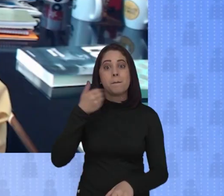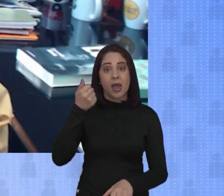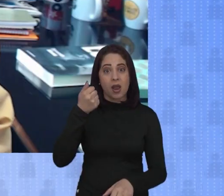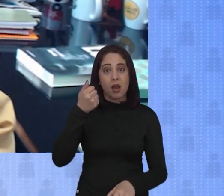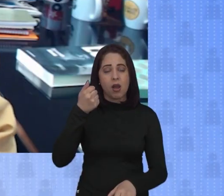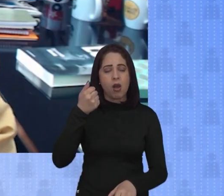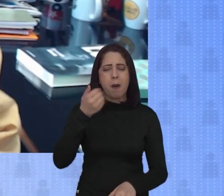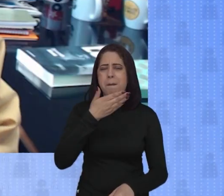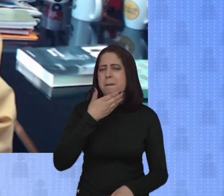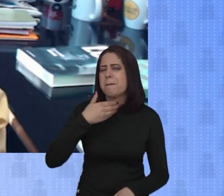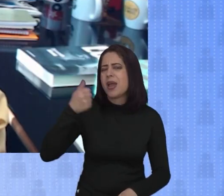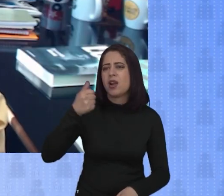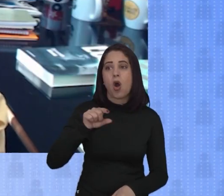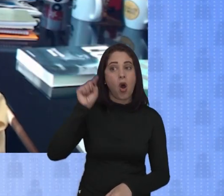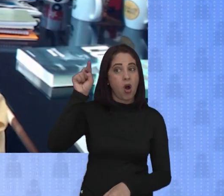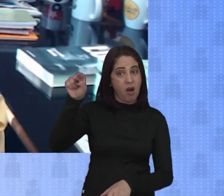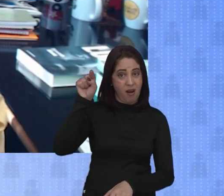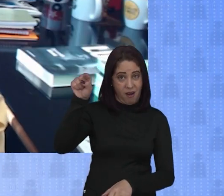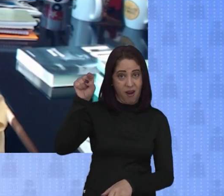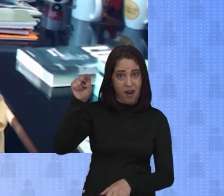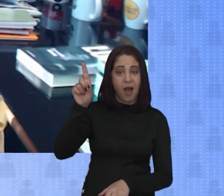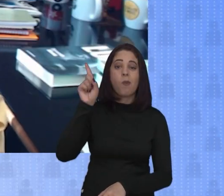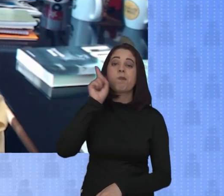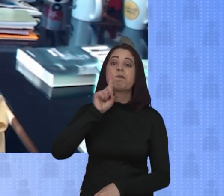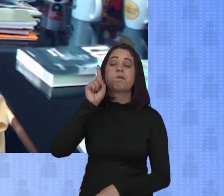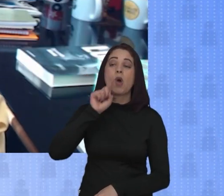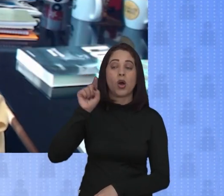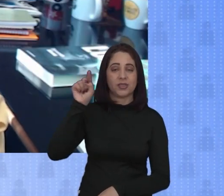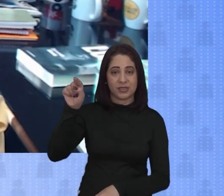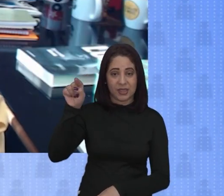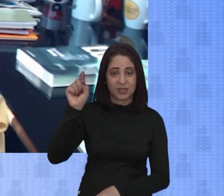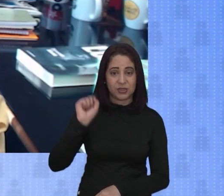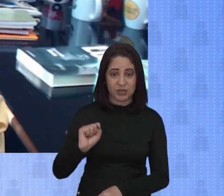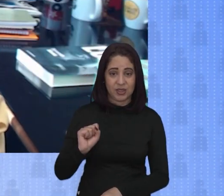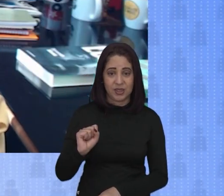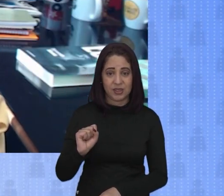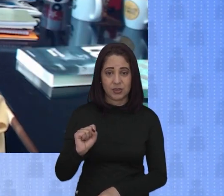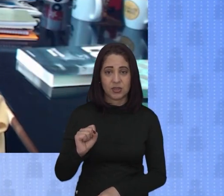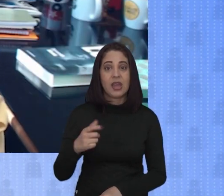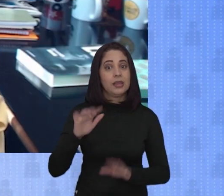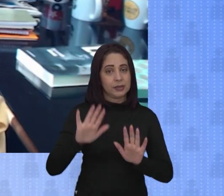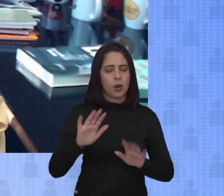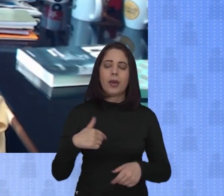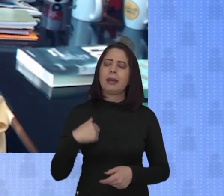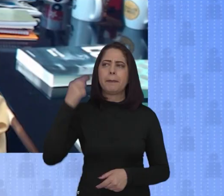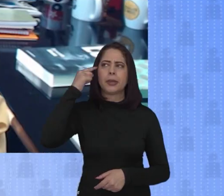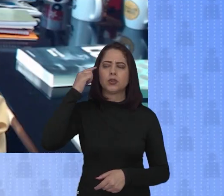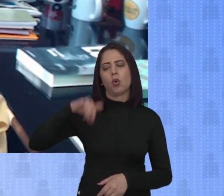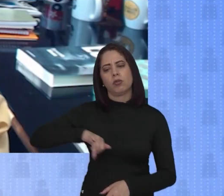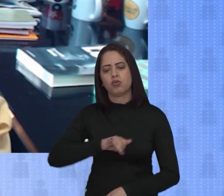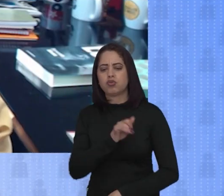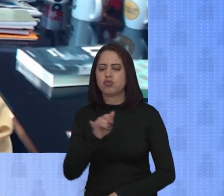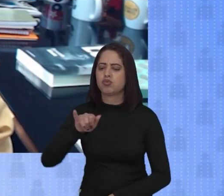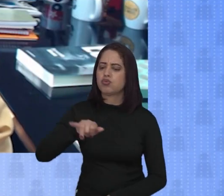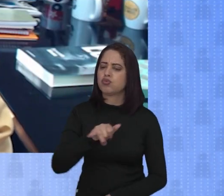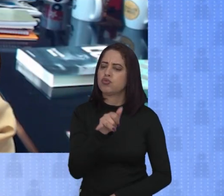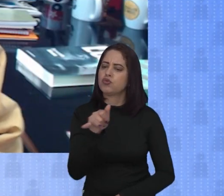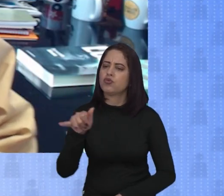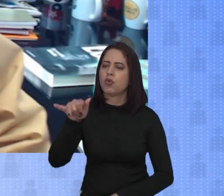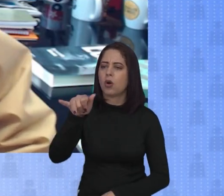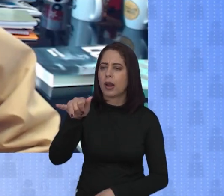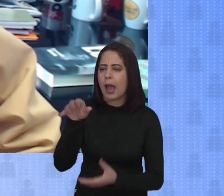era o chamado MIT, em Massachusetts. Ele vai para lá e